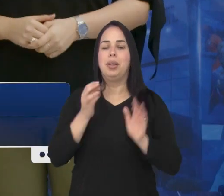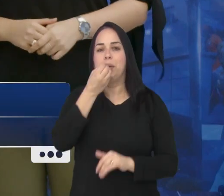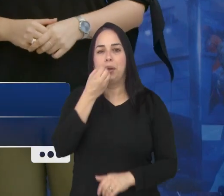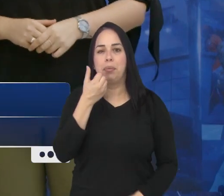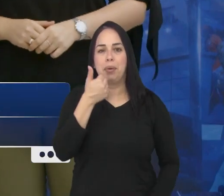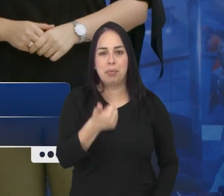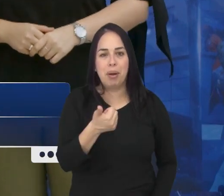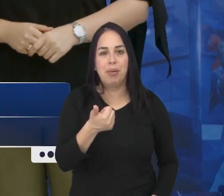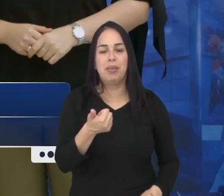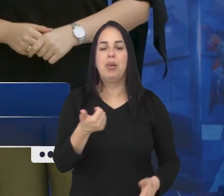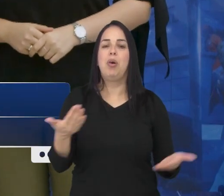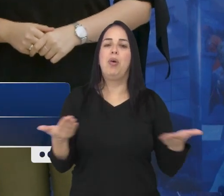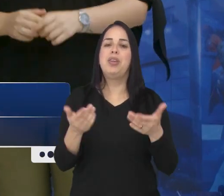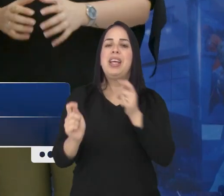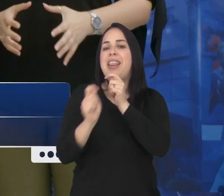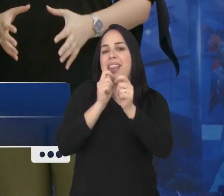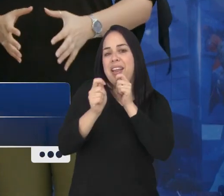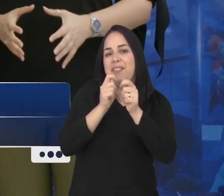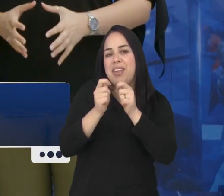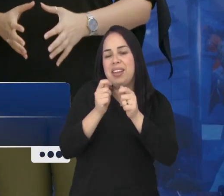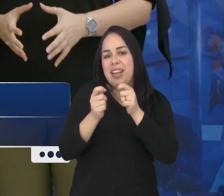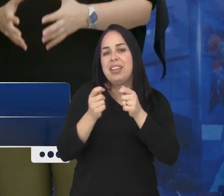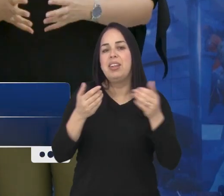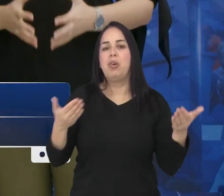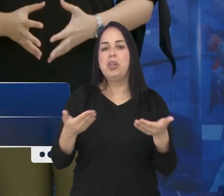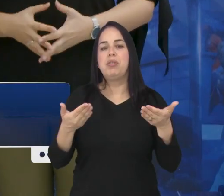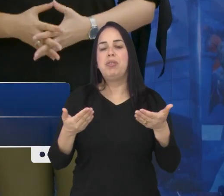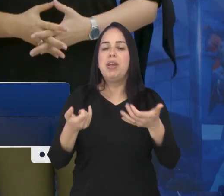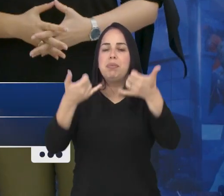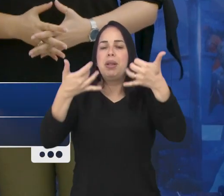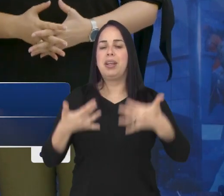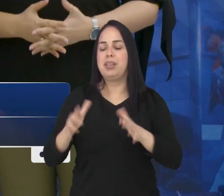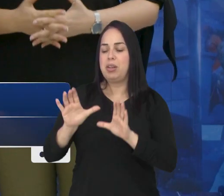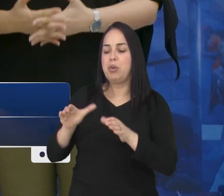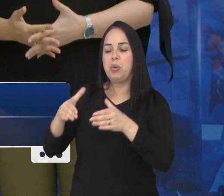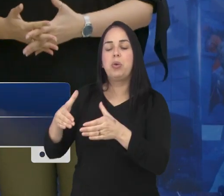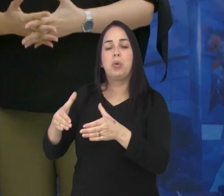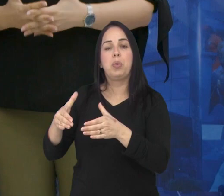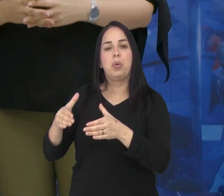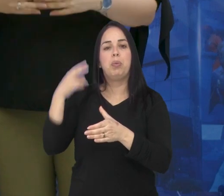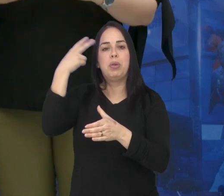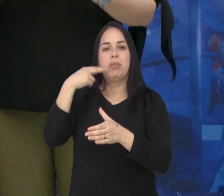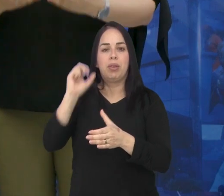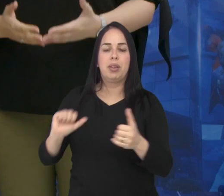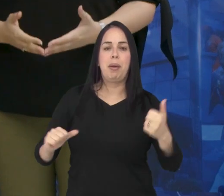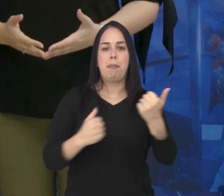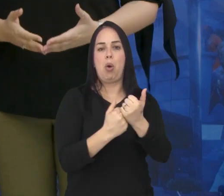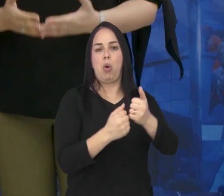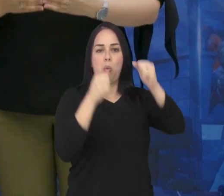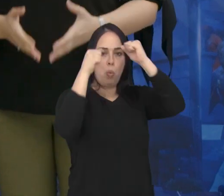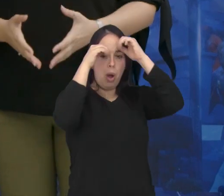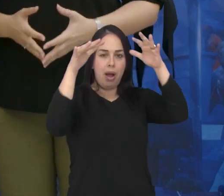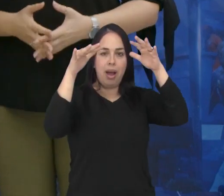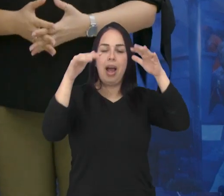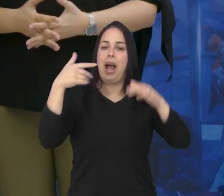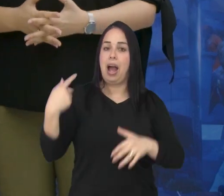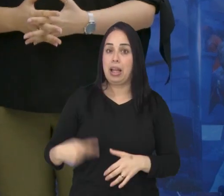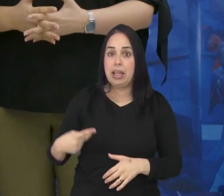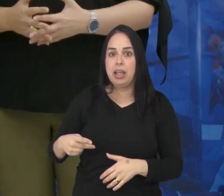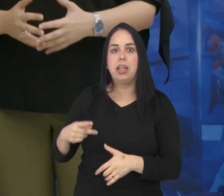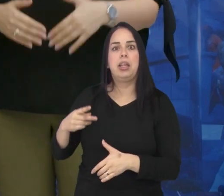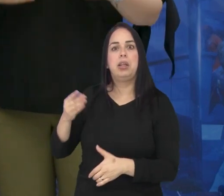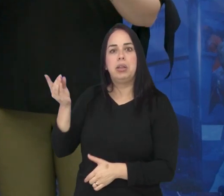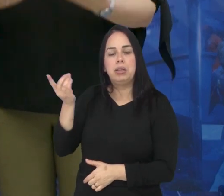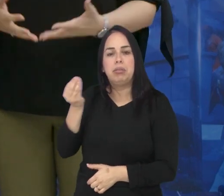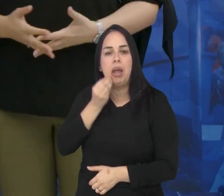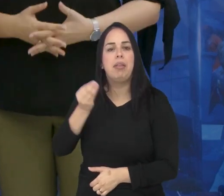Olá, tudo bem? Boletim Entrevista no ar e hoje a gente fala sobre a Frente Parlamentar em apoio à pessoa com autismo, que luta aqui em São José